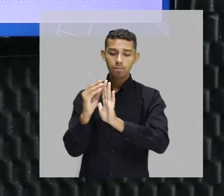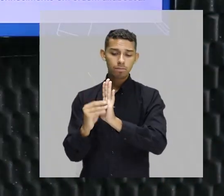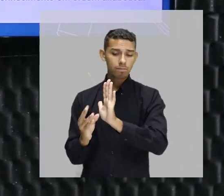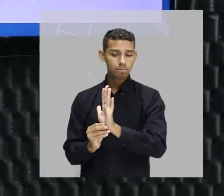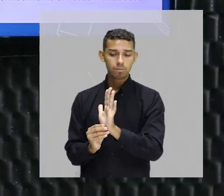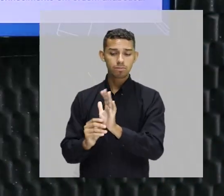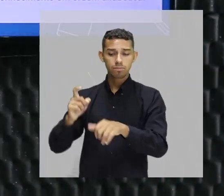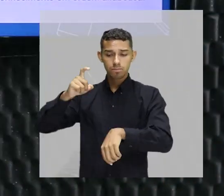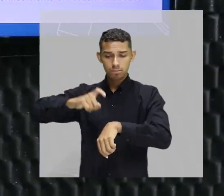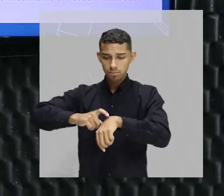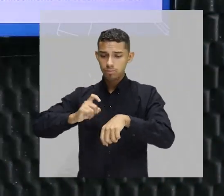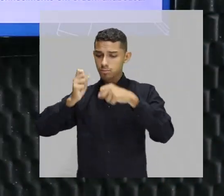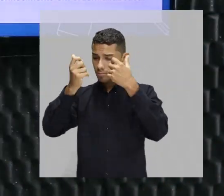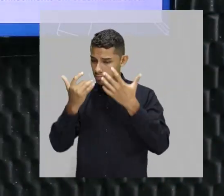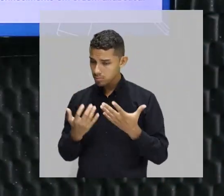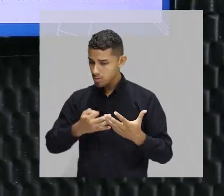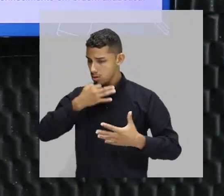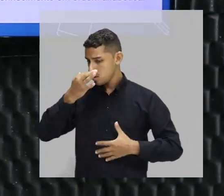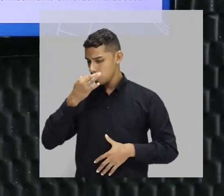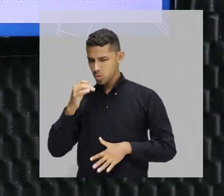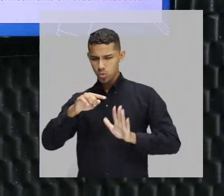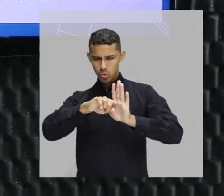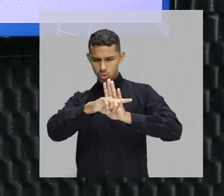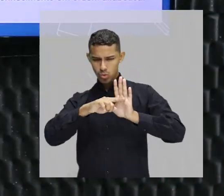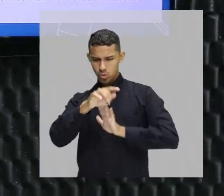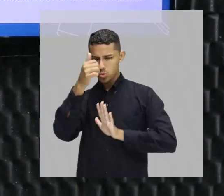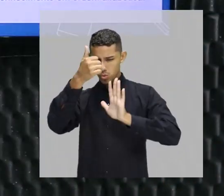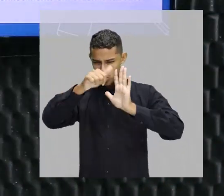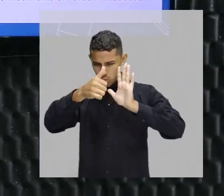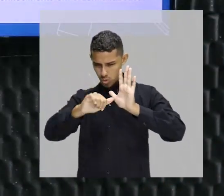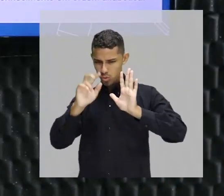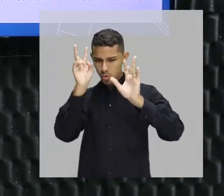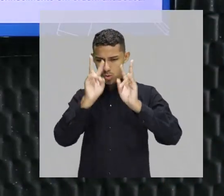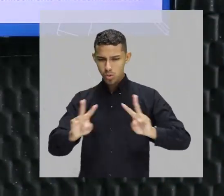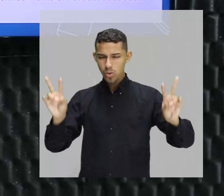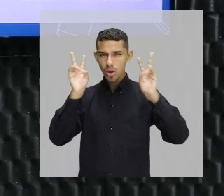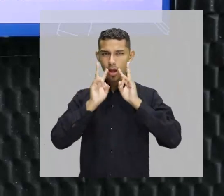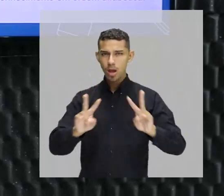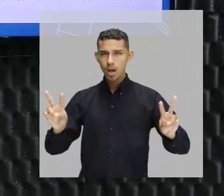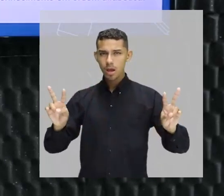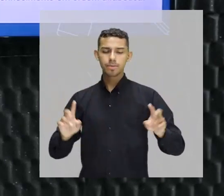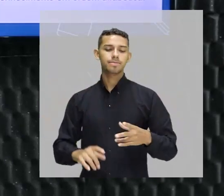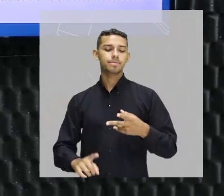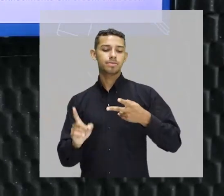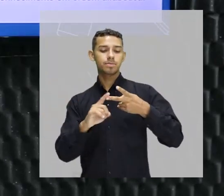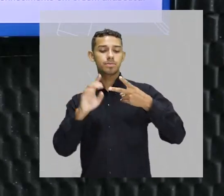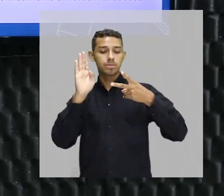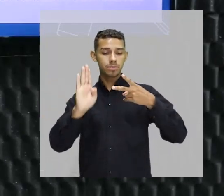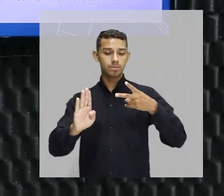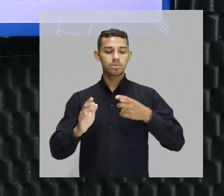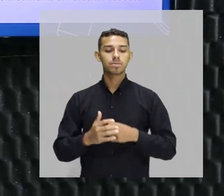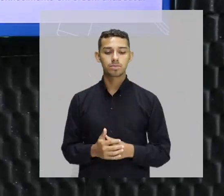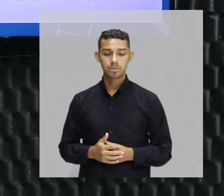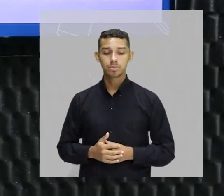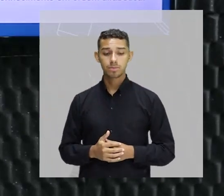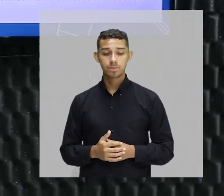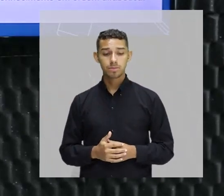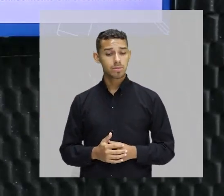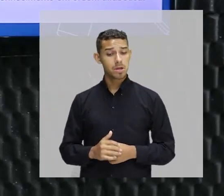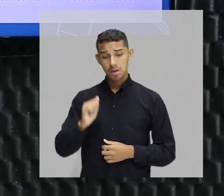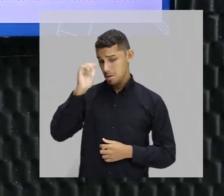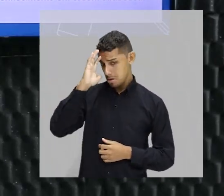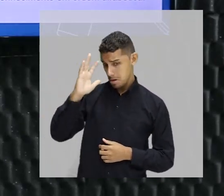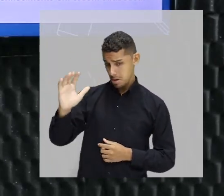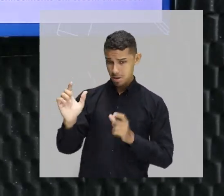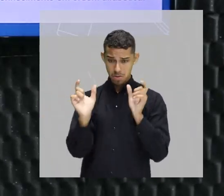um conteúdo de modo a incitar uma análise de dados visualmente. Opção B, ilustrar o valor